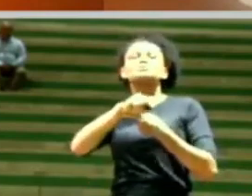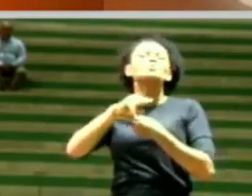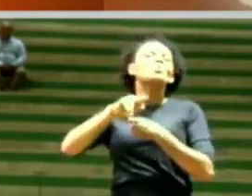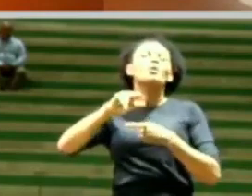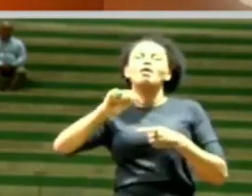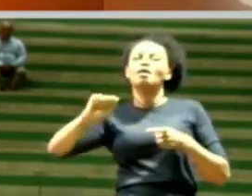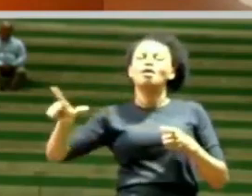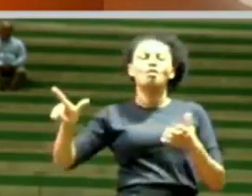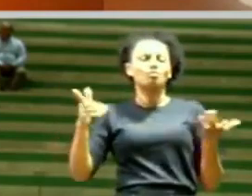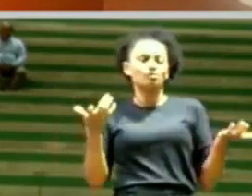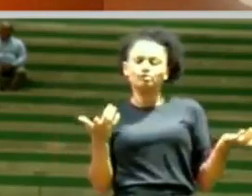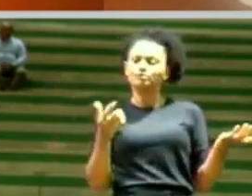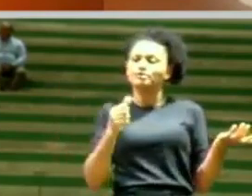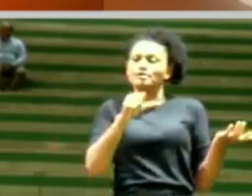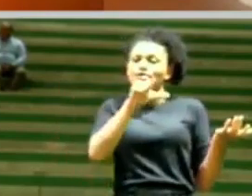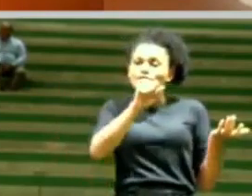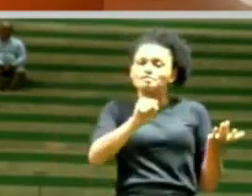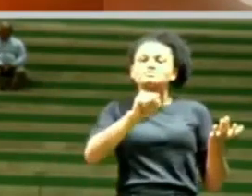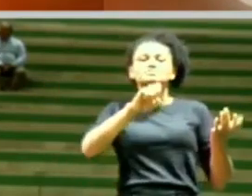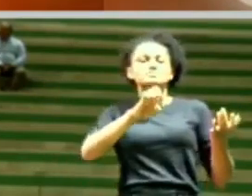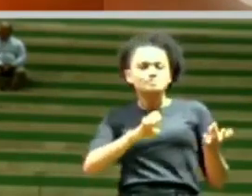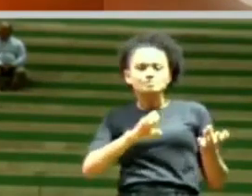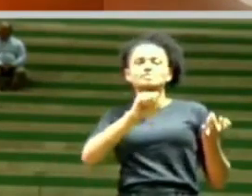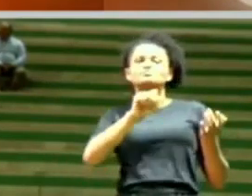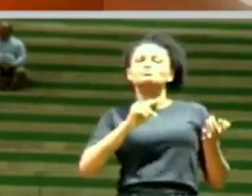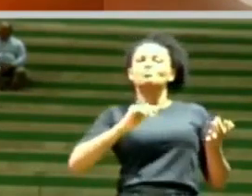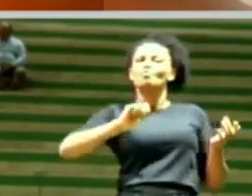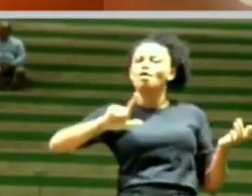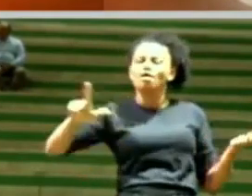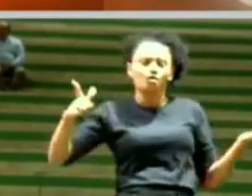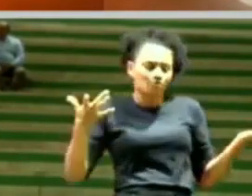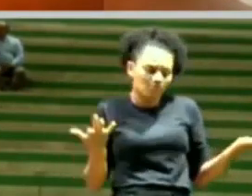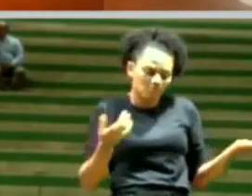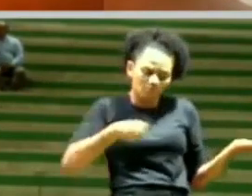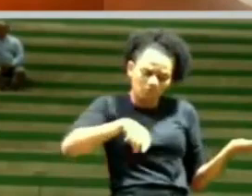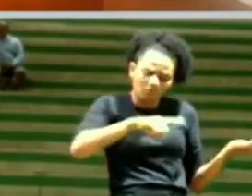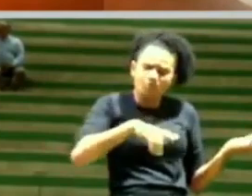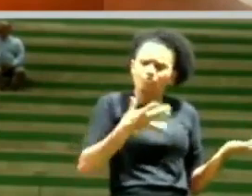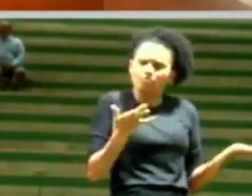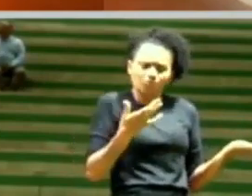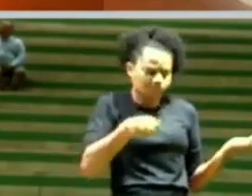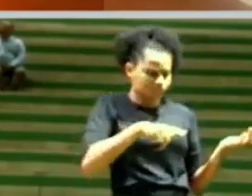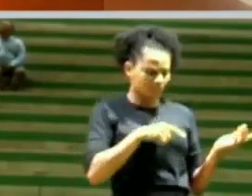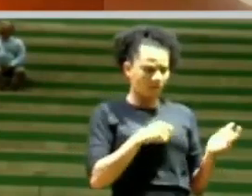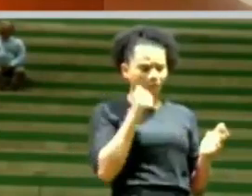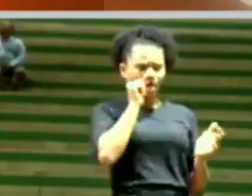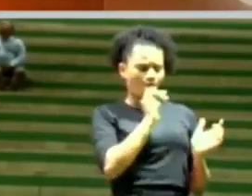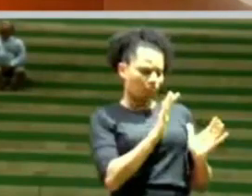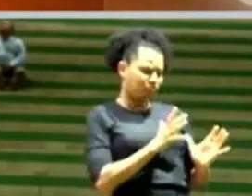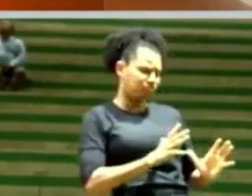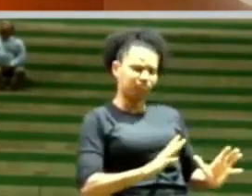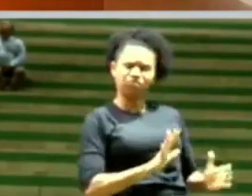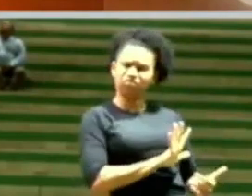pneu com sensualidade? Porque o que vende nesse país é pecado.